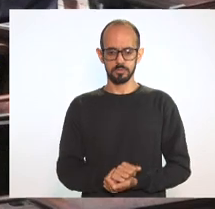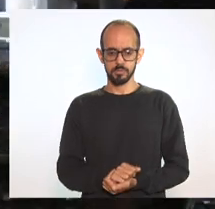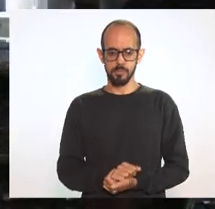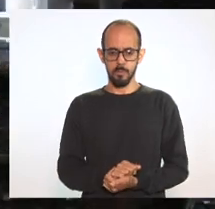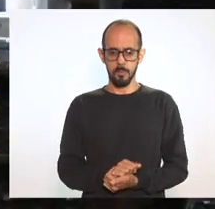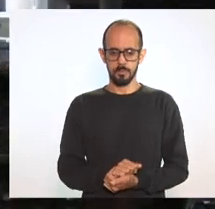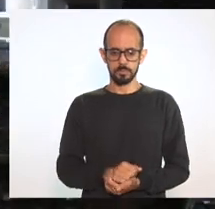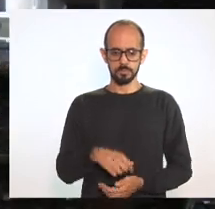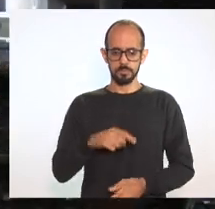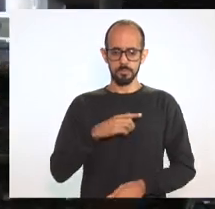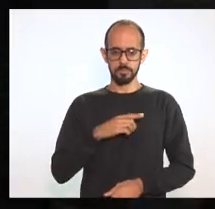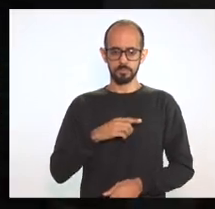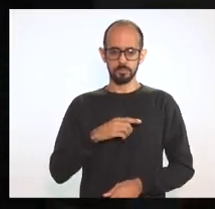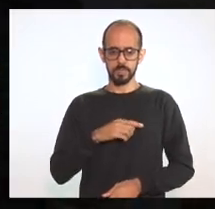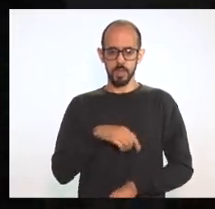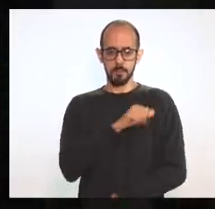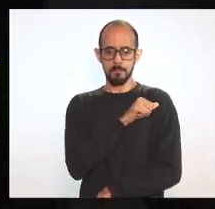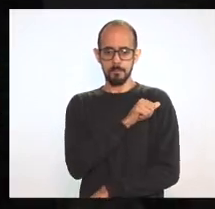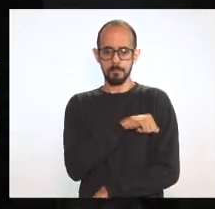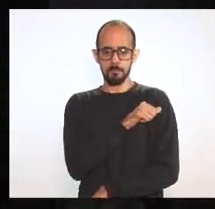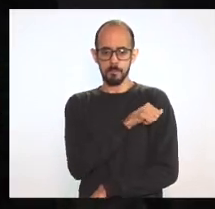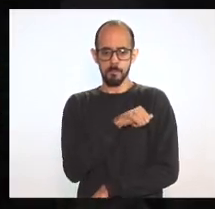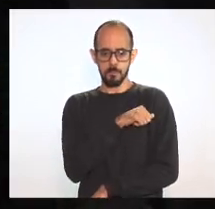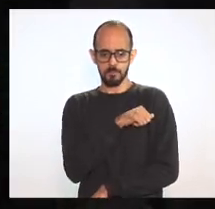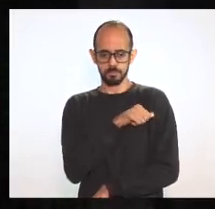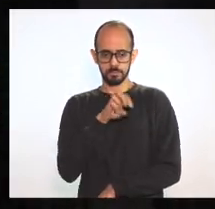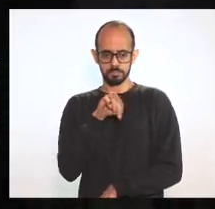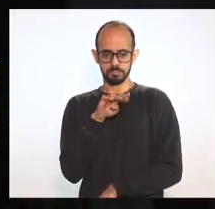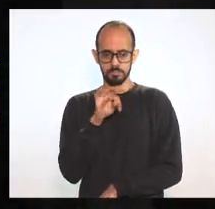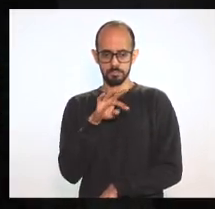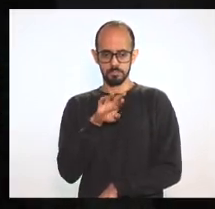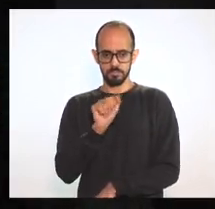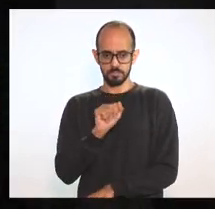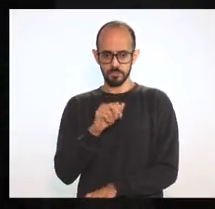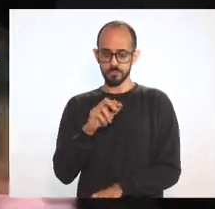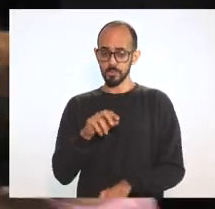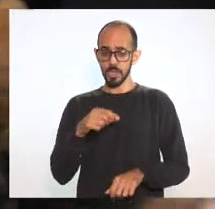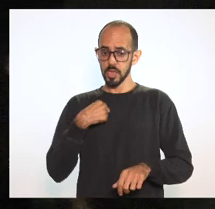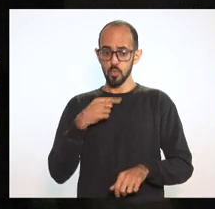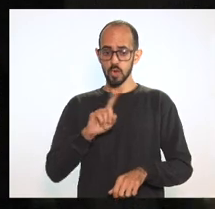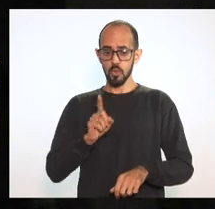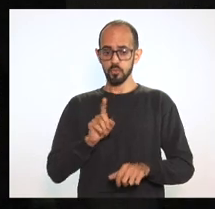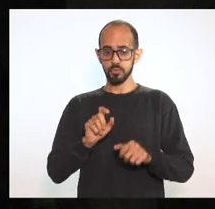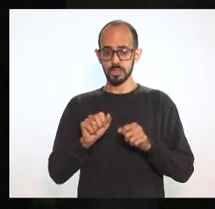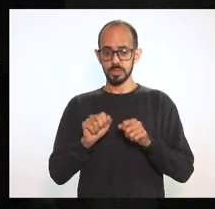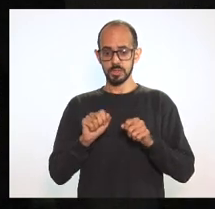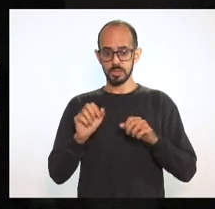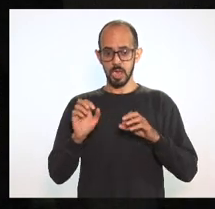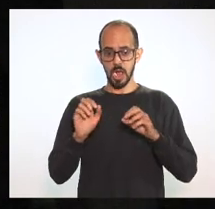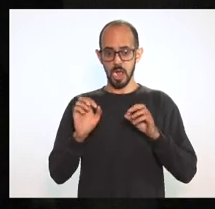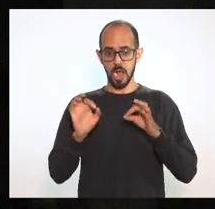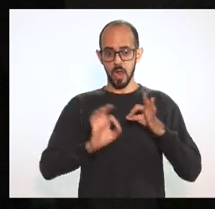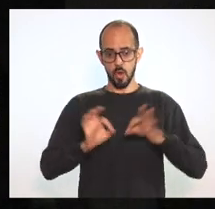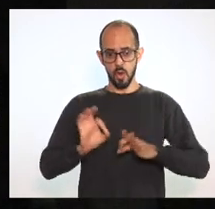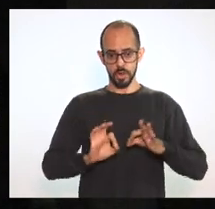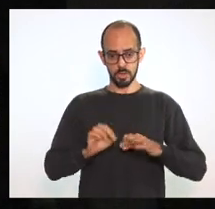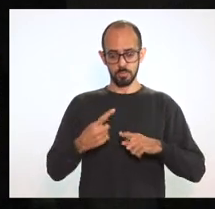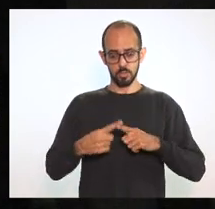Deputada Marta Rocha. Presidente, eu não fiz a questão de ordem, porque seria esse o teor do meu